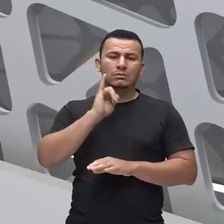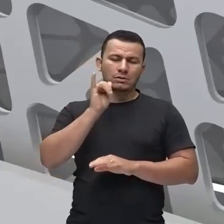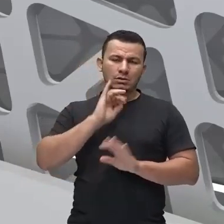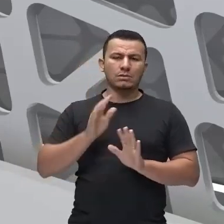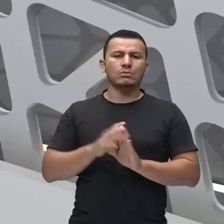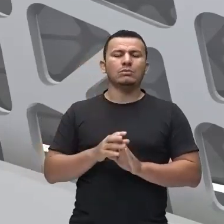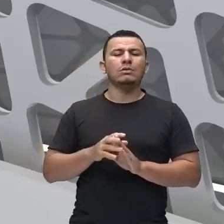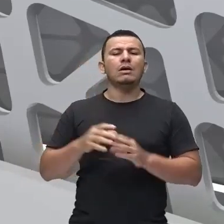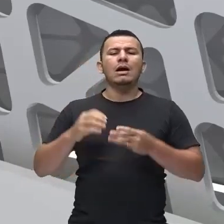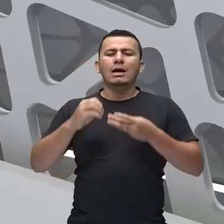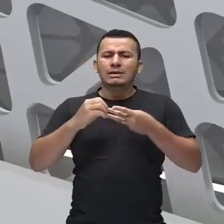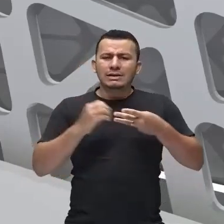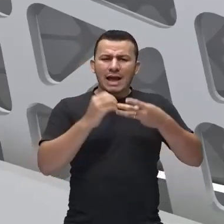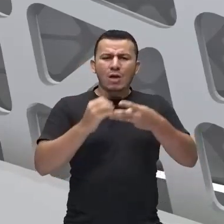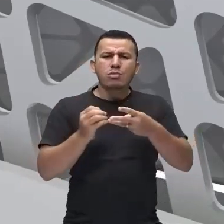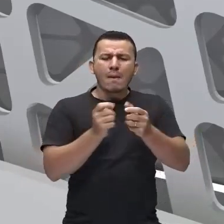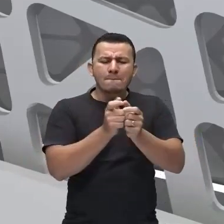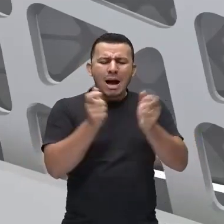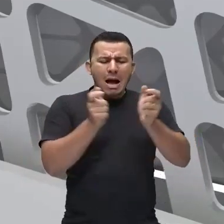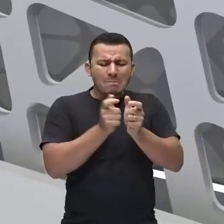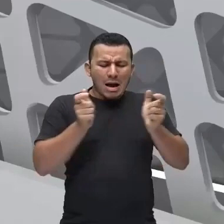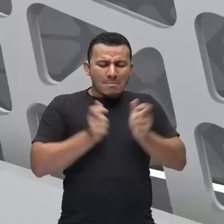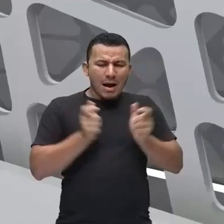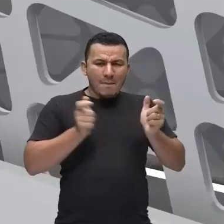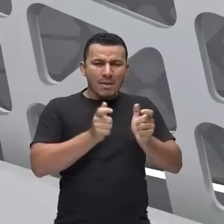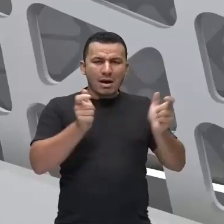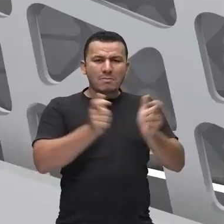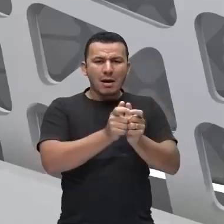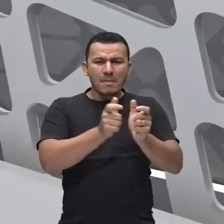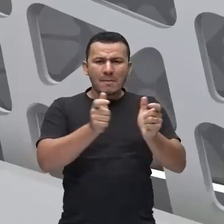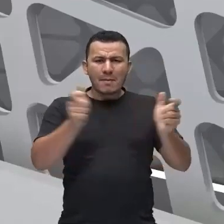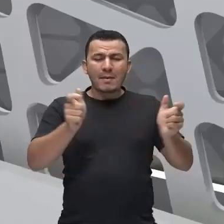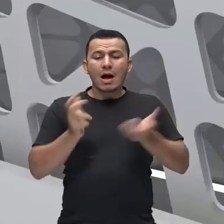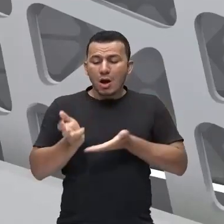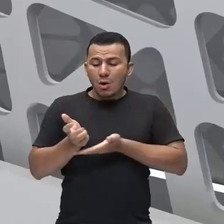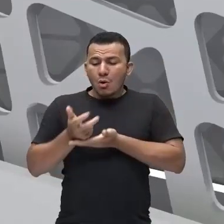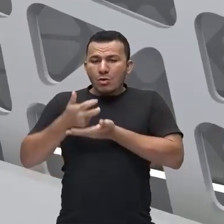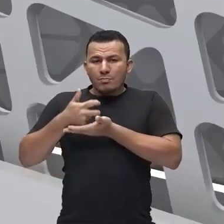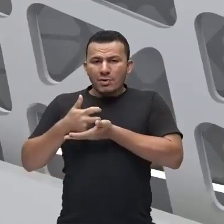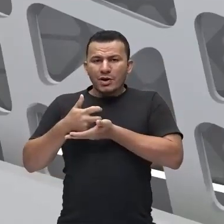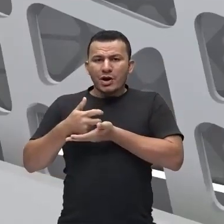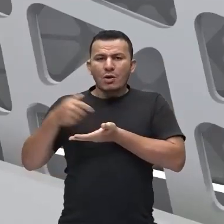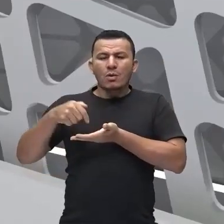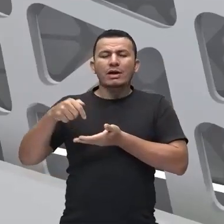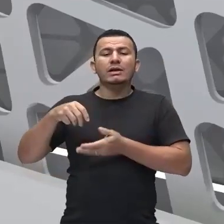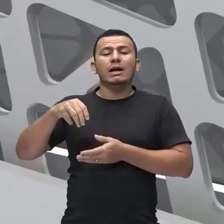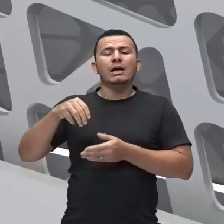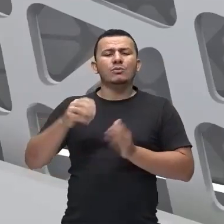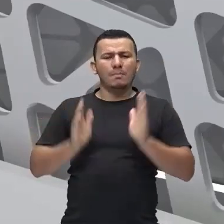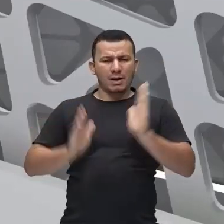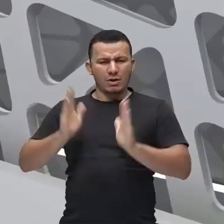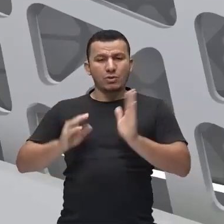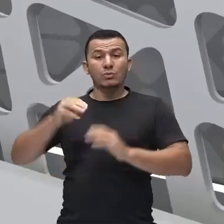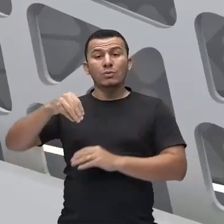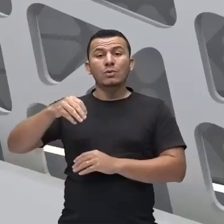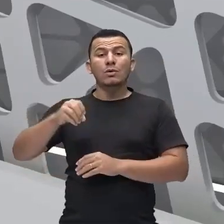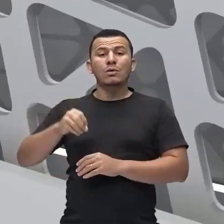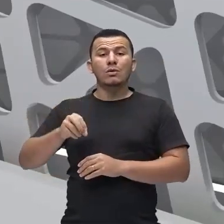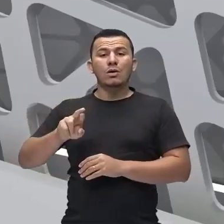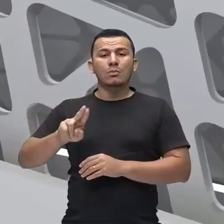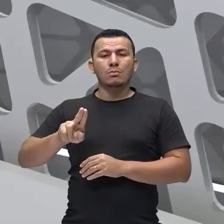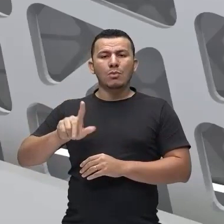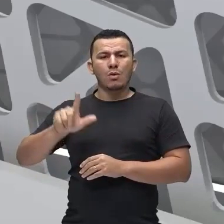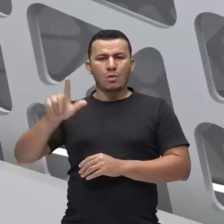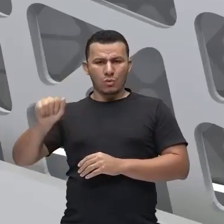desse aumento do número de células, e ali o embrião está na fase da mórula, né, já indo